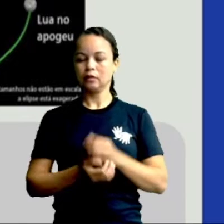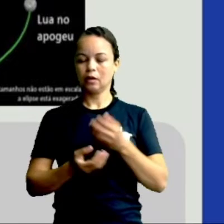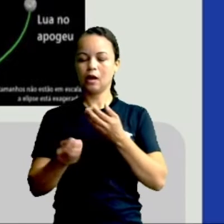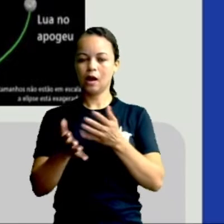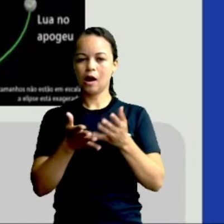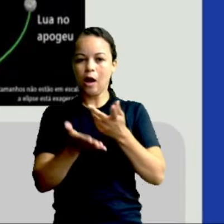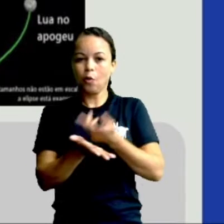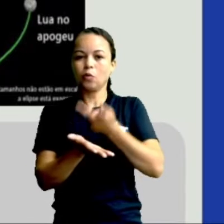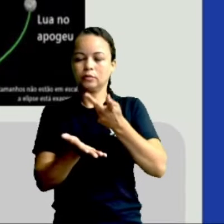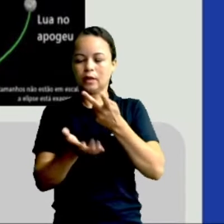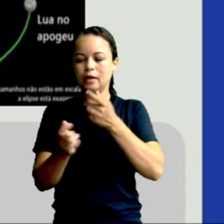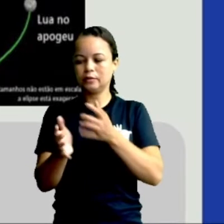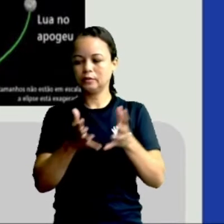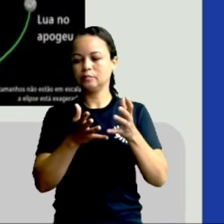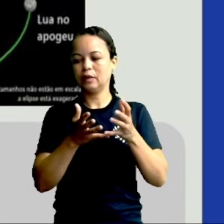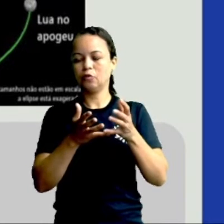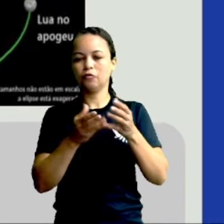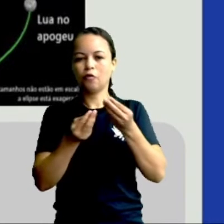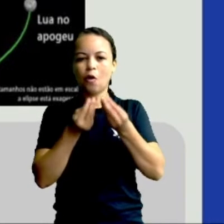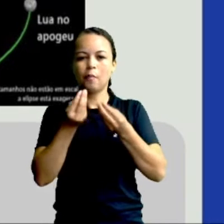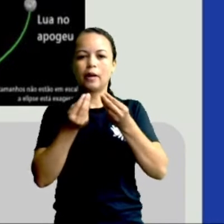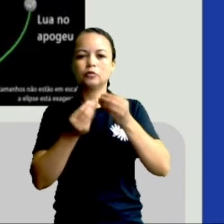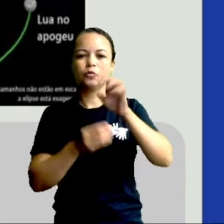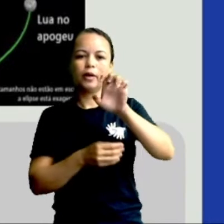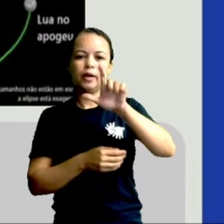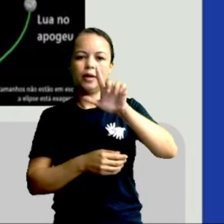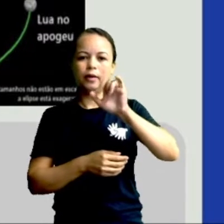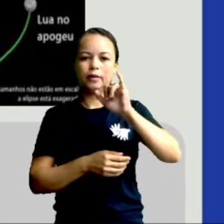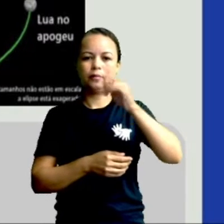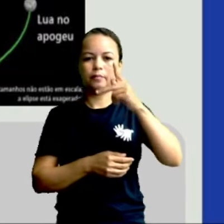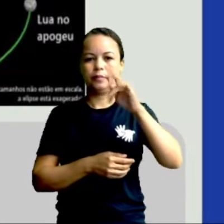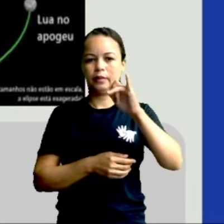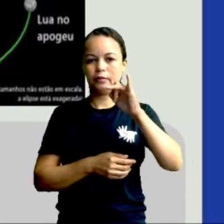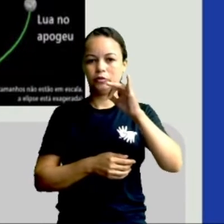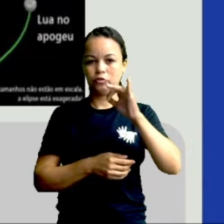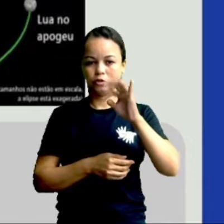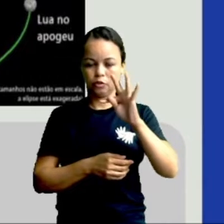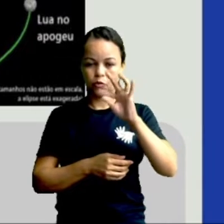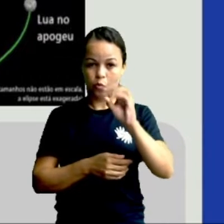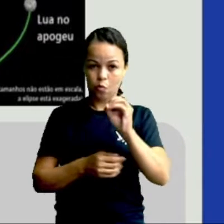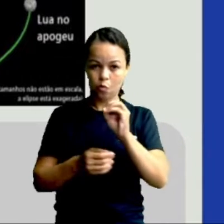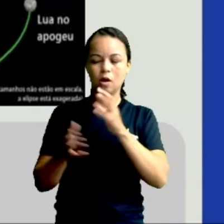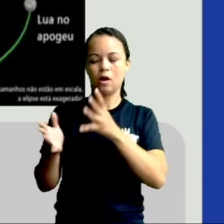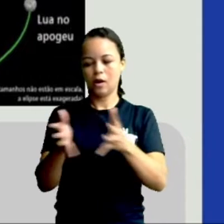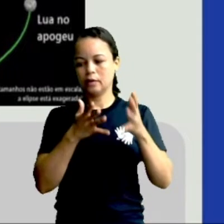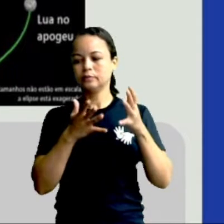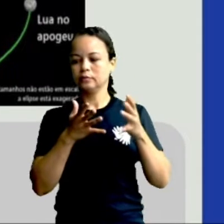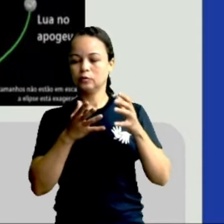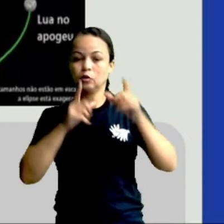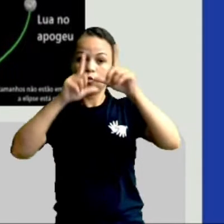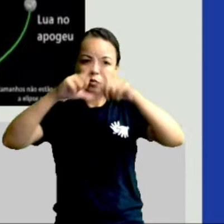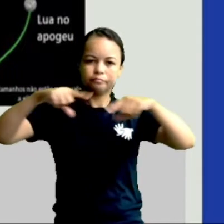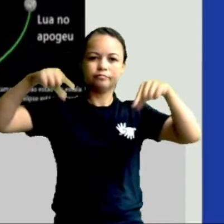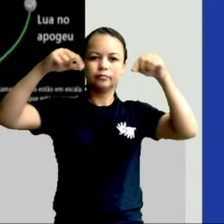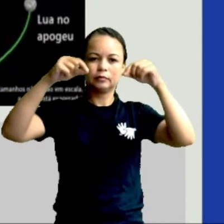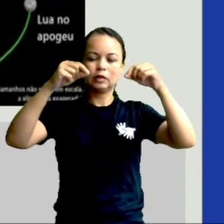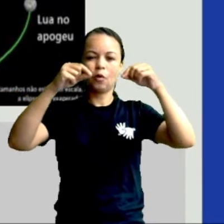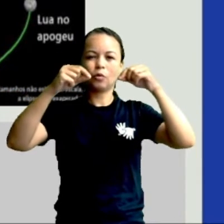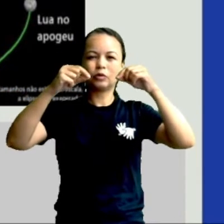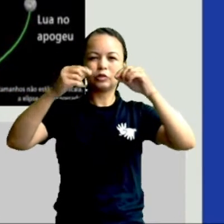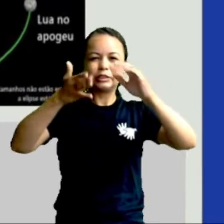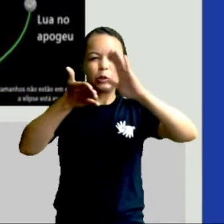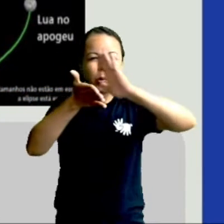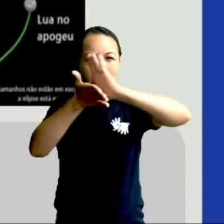formato, elíptico da órbita lunar, algo como um círculo